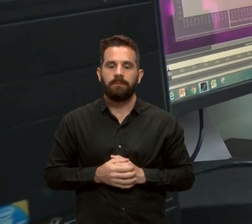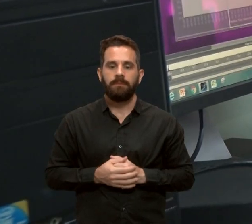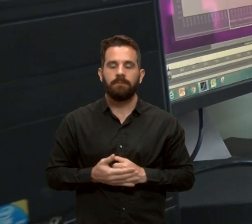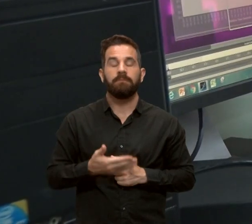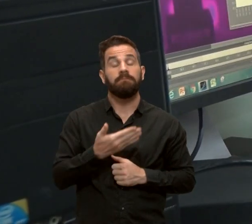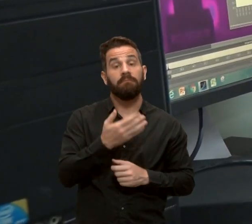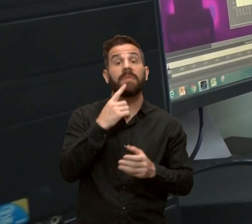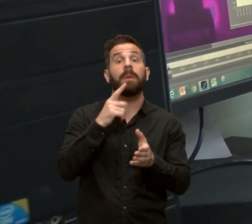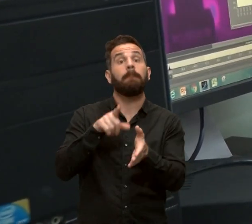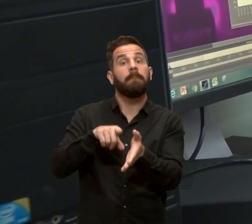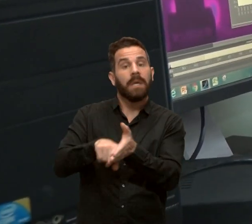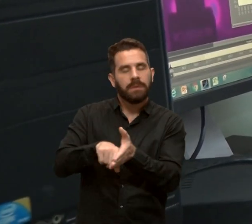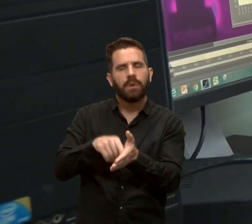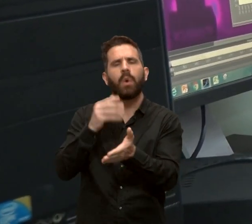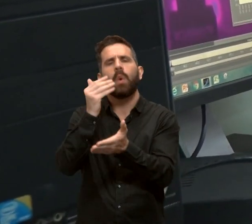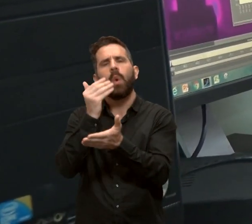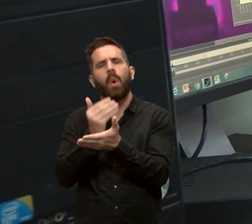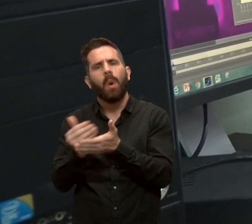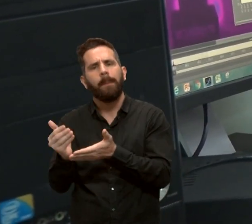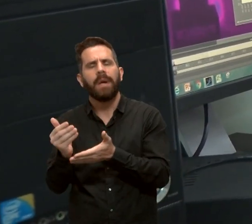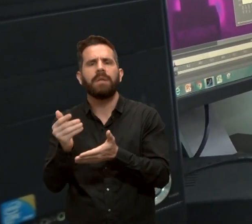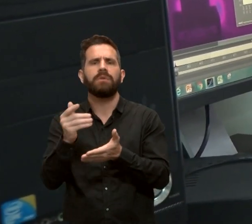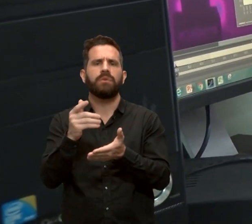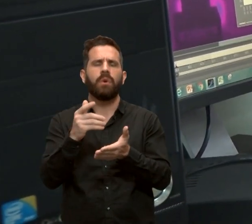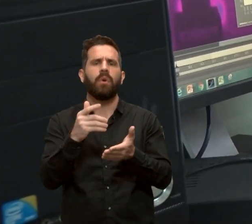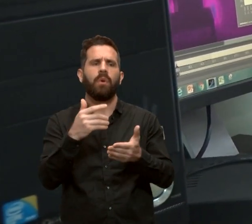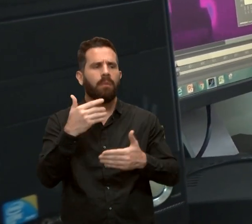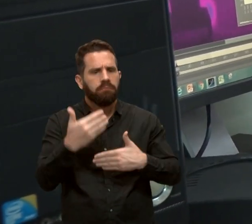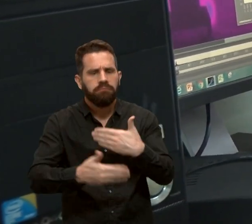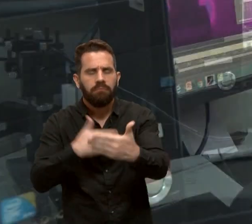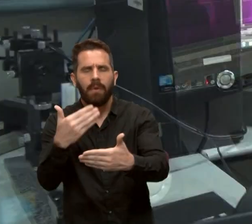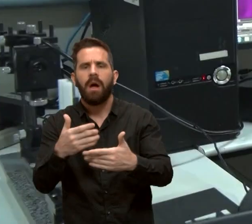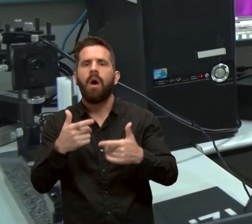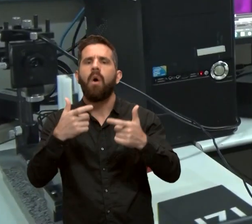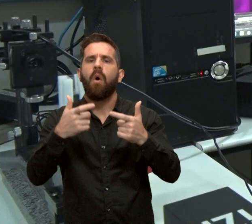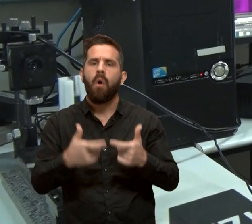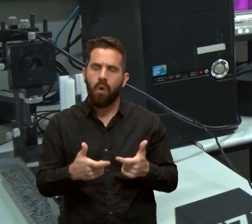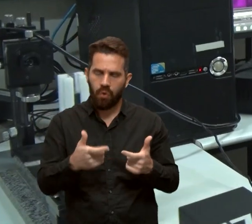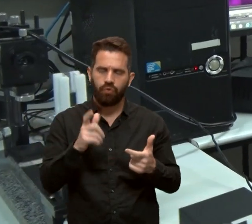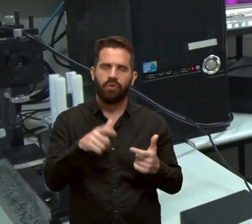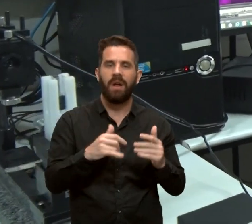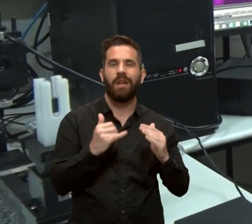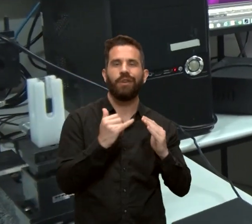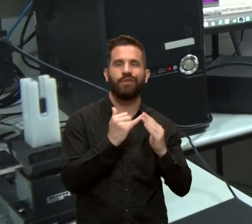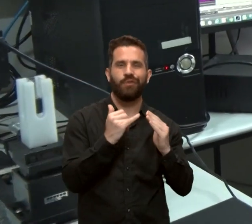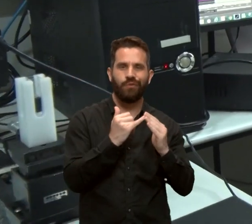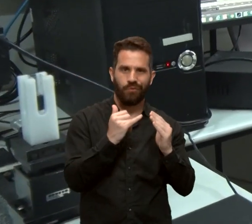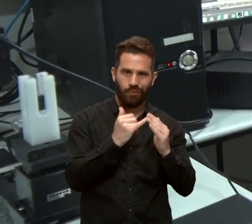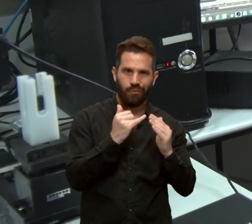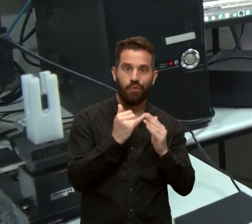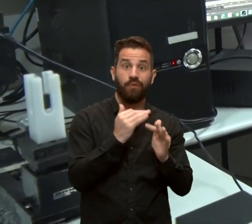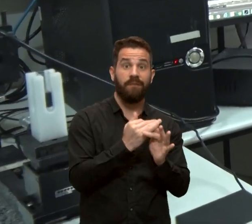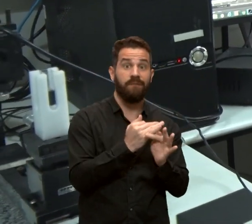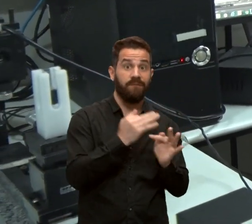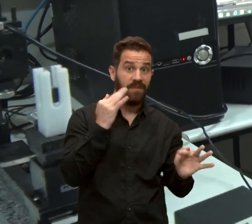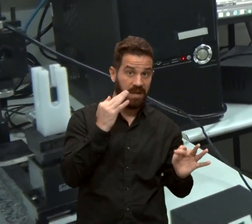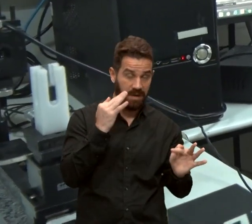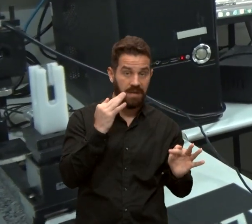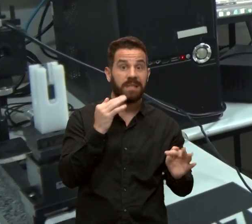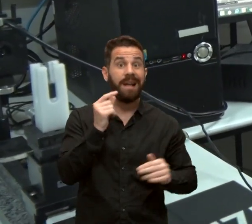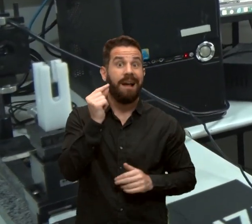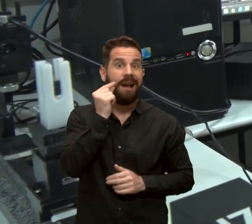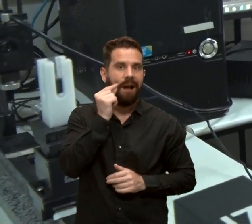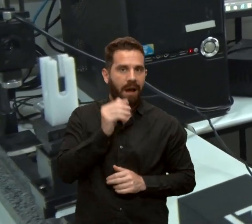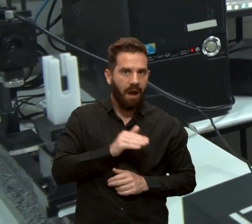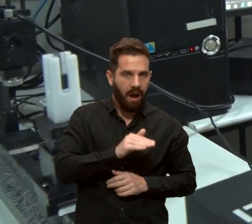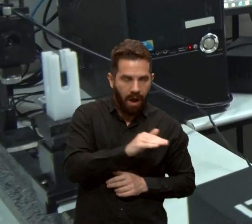ser desenvolvida no Instituto de Física, com camundongos. Os resultados foram promissores e os estudos passaram